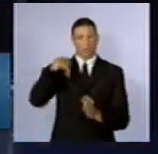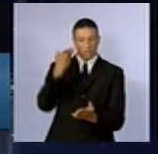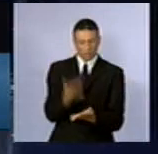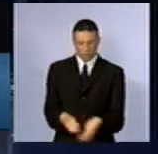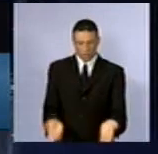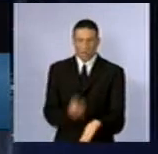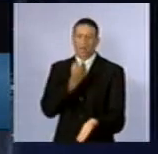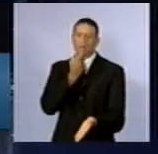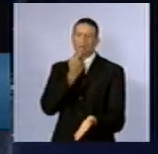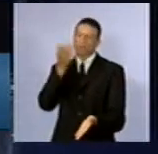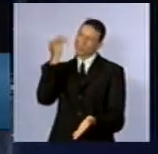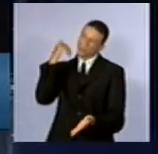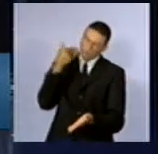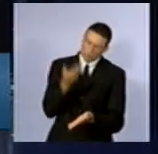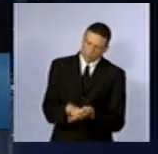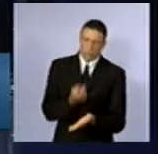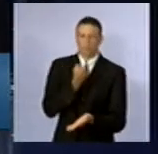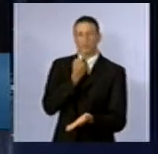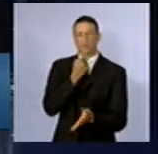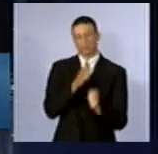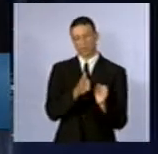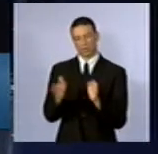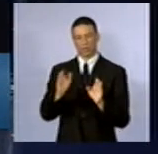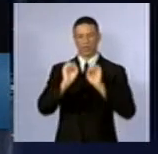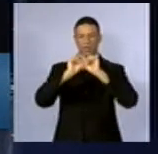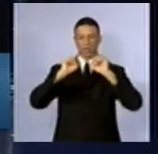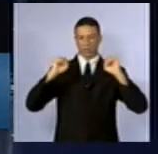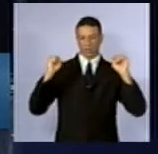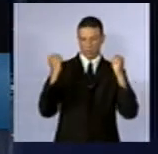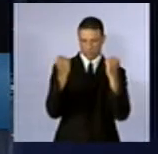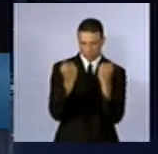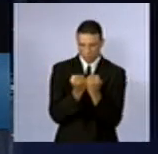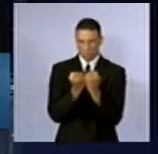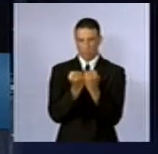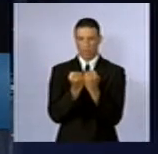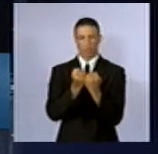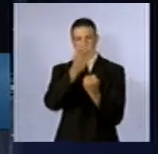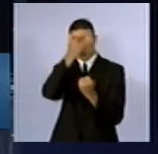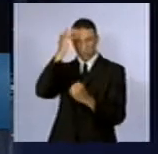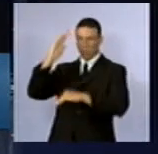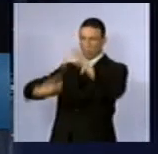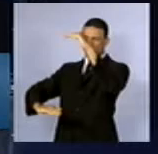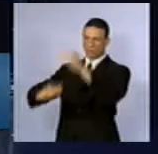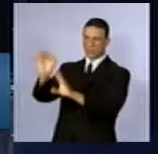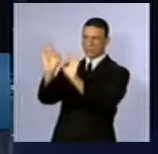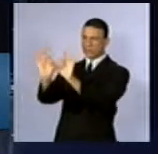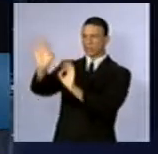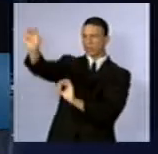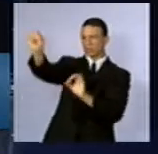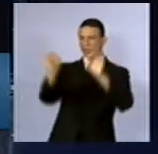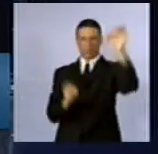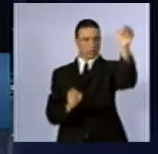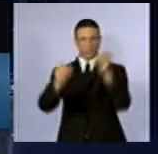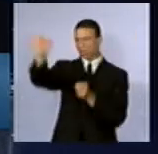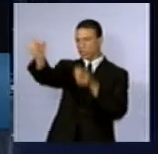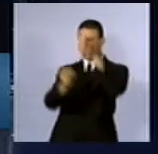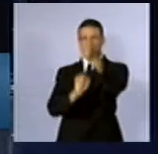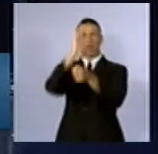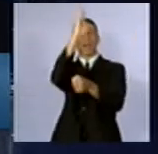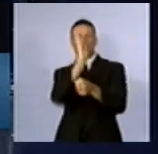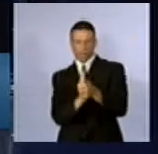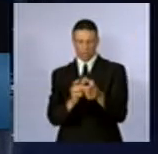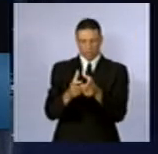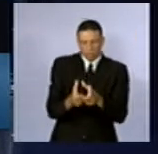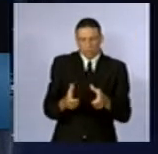sido muito mais na participação de seminários internacionais, trazer especialistas para o Brasil para a realização de seminários e,